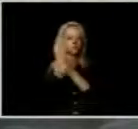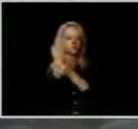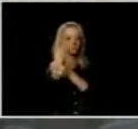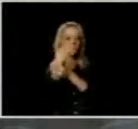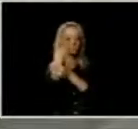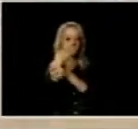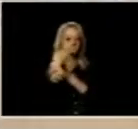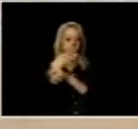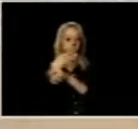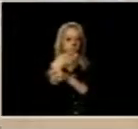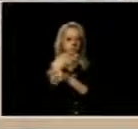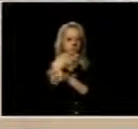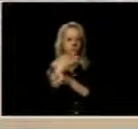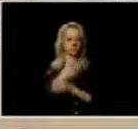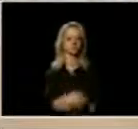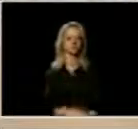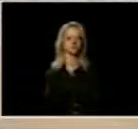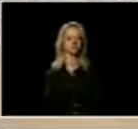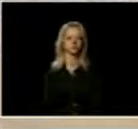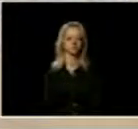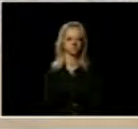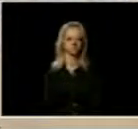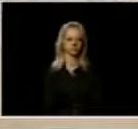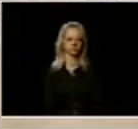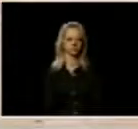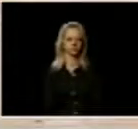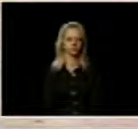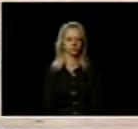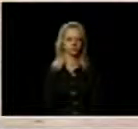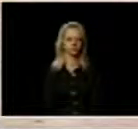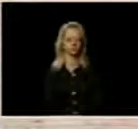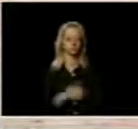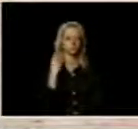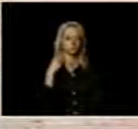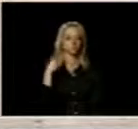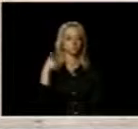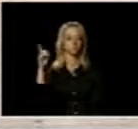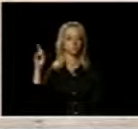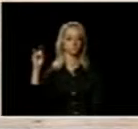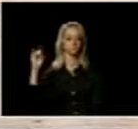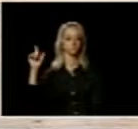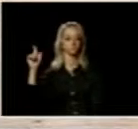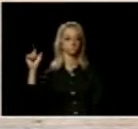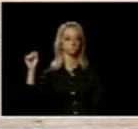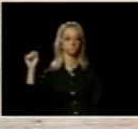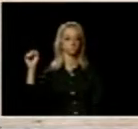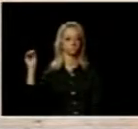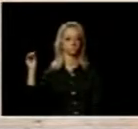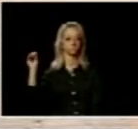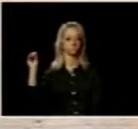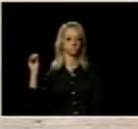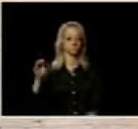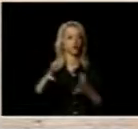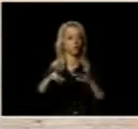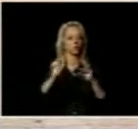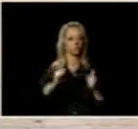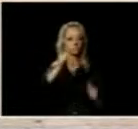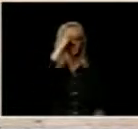dia. Tá certo? Vereador Digão. Senhor presidente, nobres pares, munícipe presente, telespectadores,